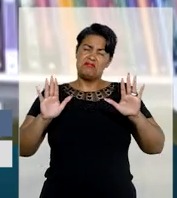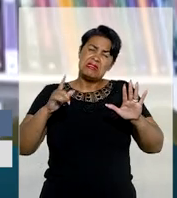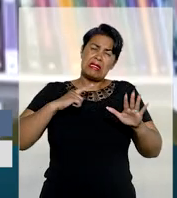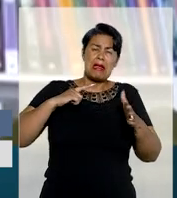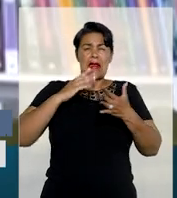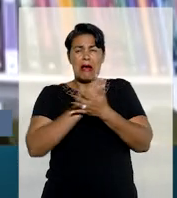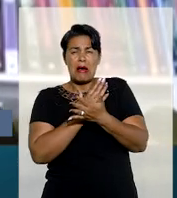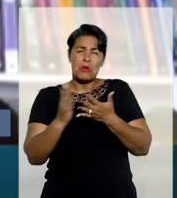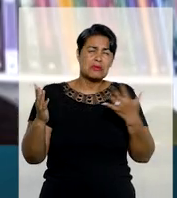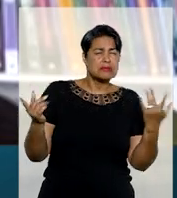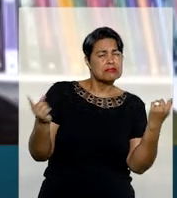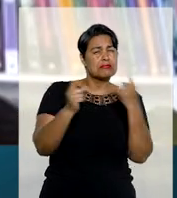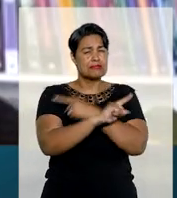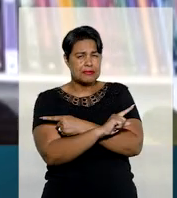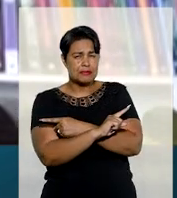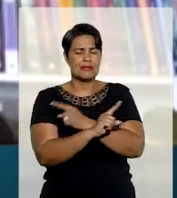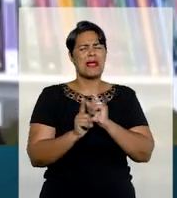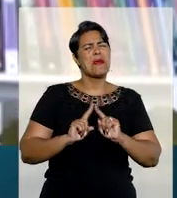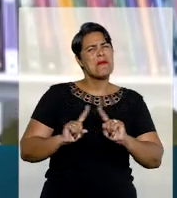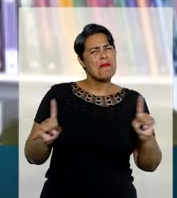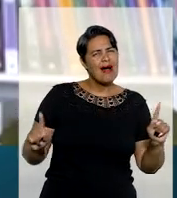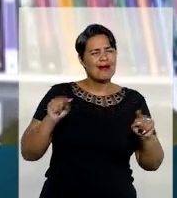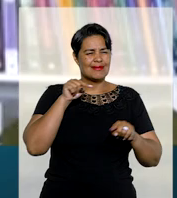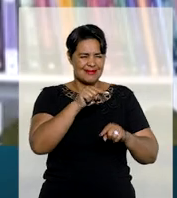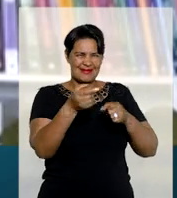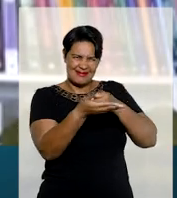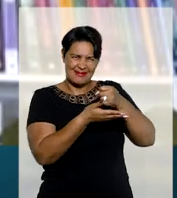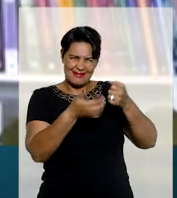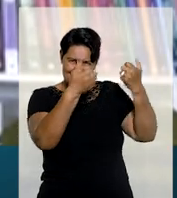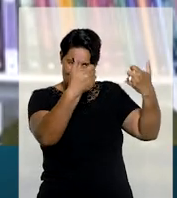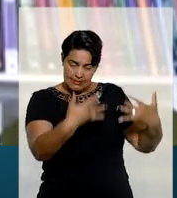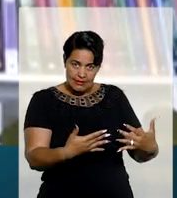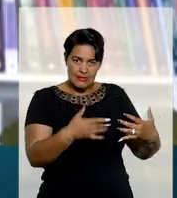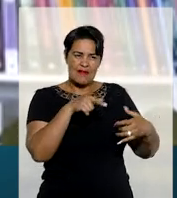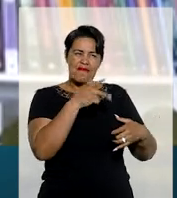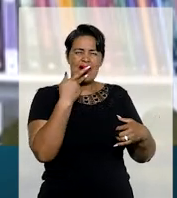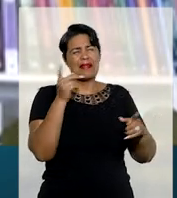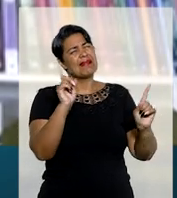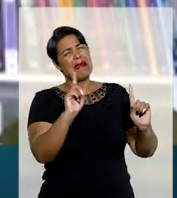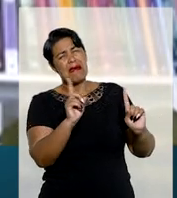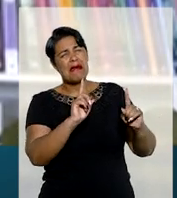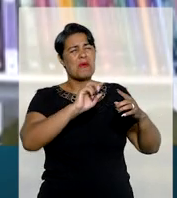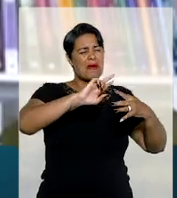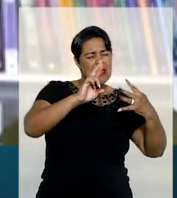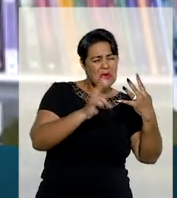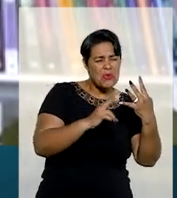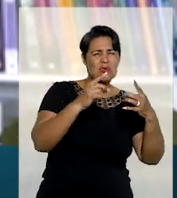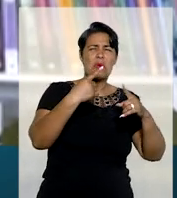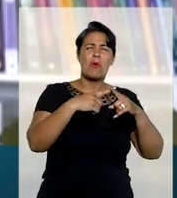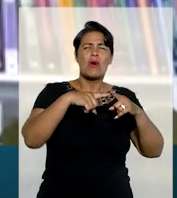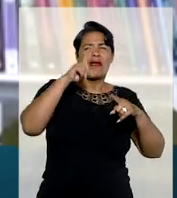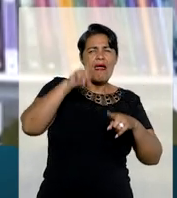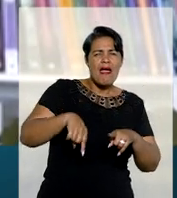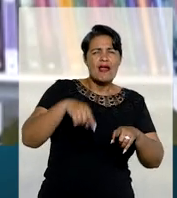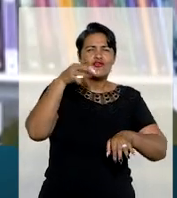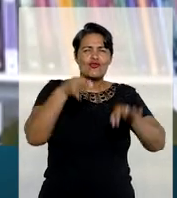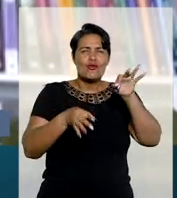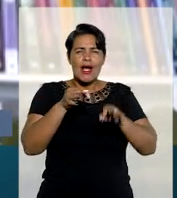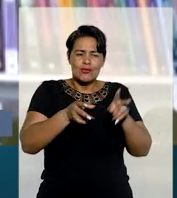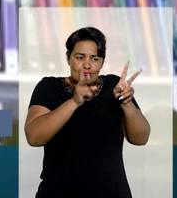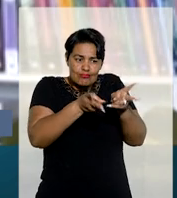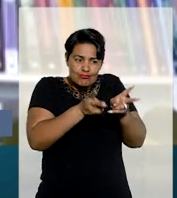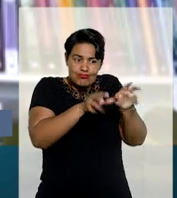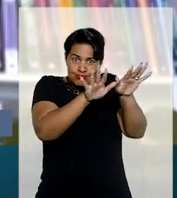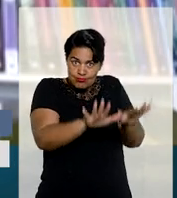parte minoritária da doutrina vai dizer que embargos de declaração não seria um recurso porque são julgados pelo mesmo